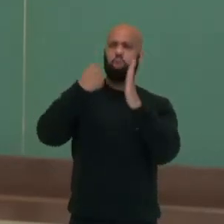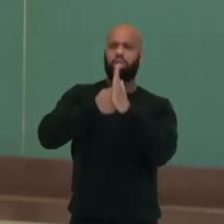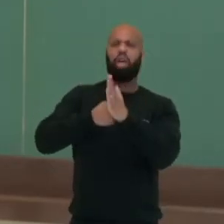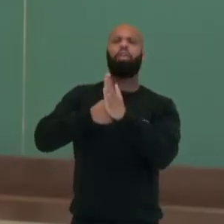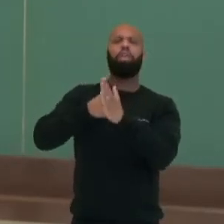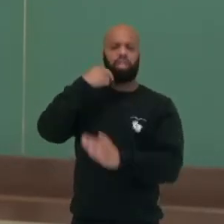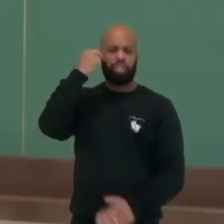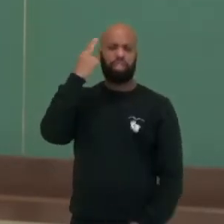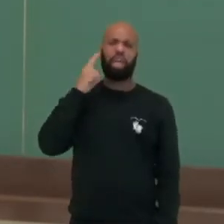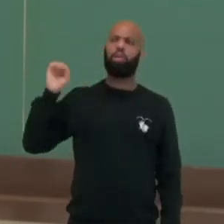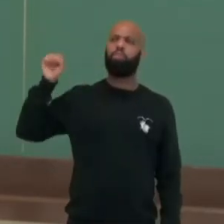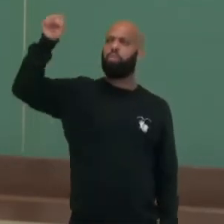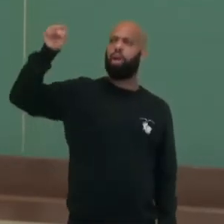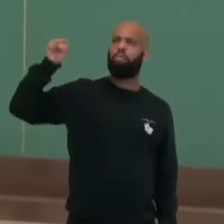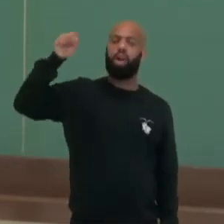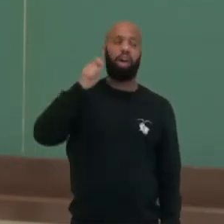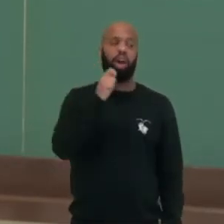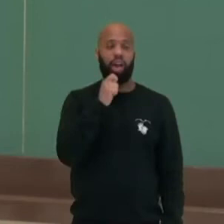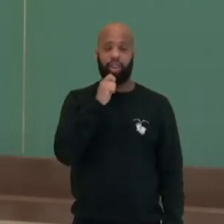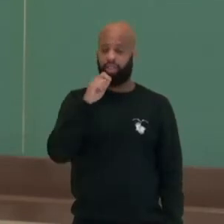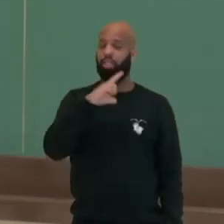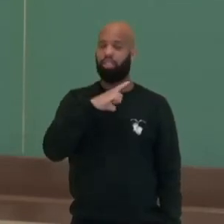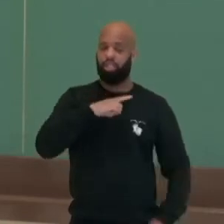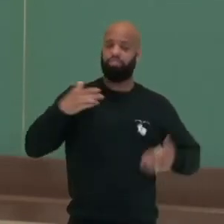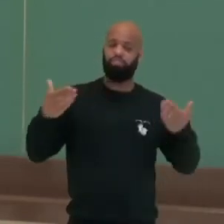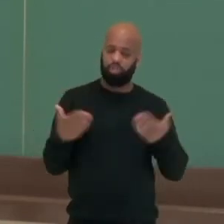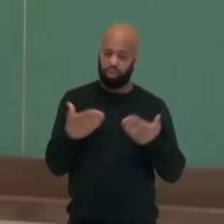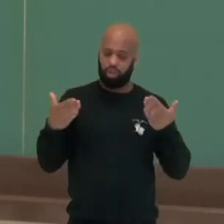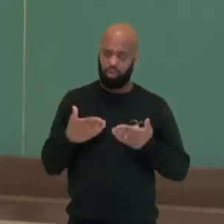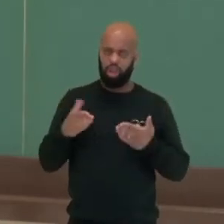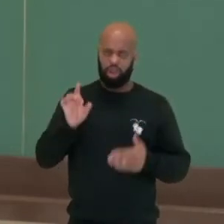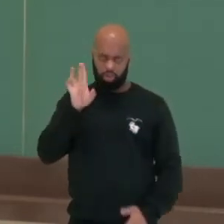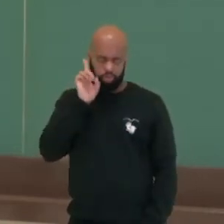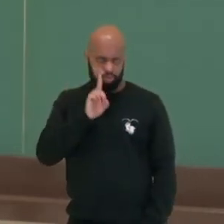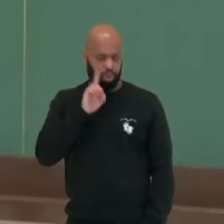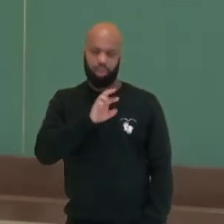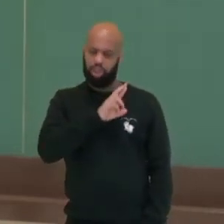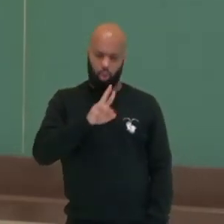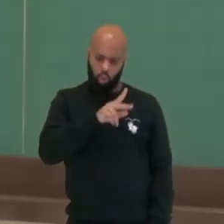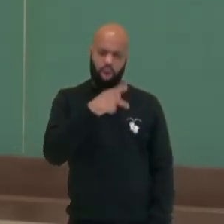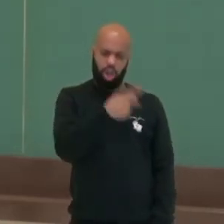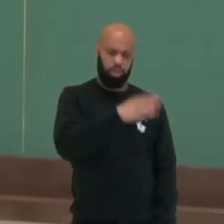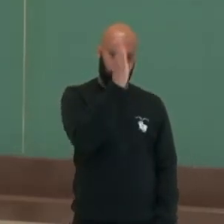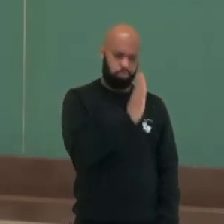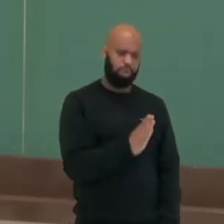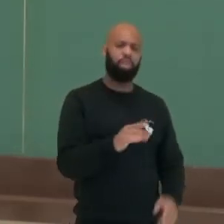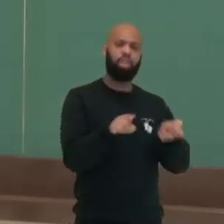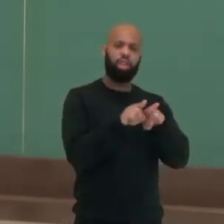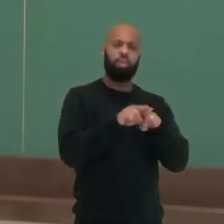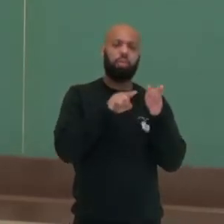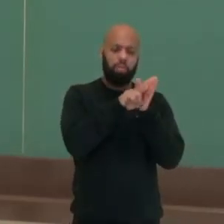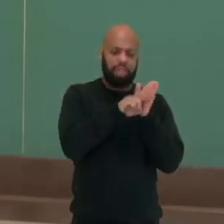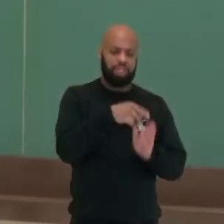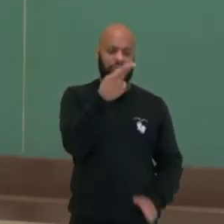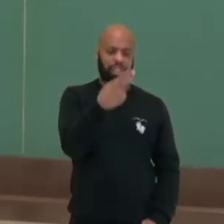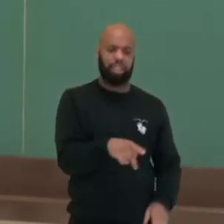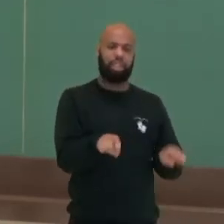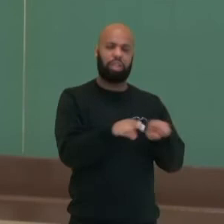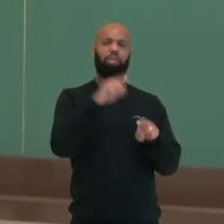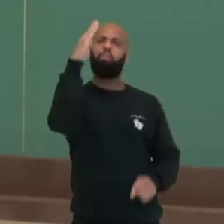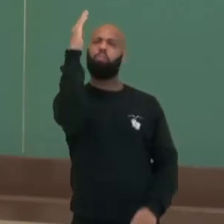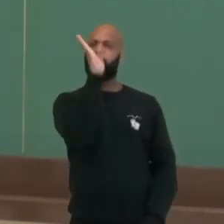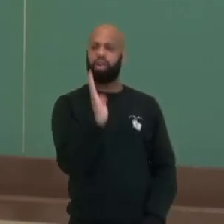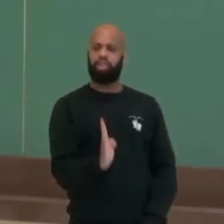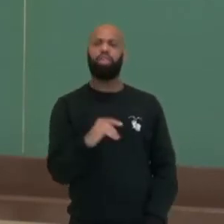negra que ainda existem, tá? Não só nos Estados Unidos, mas aqui no Brasil. Vocês vão pesquisar que aqui no Brasil,